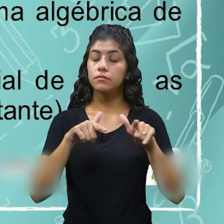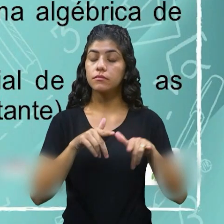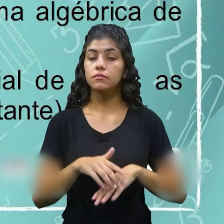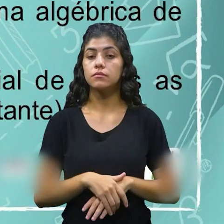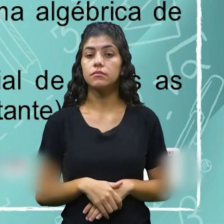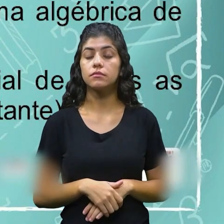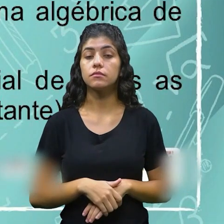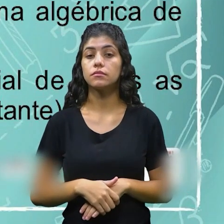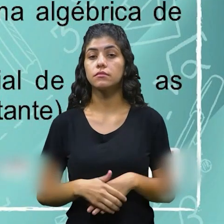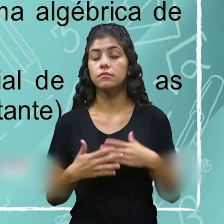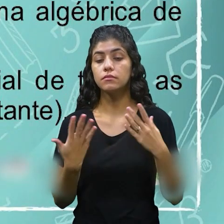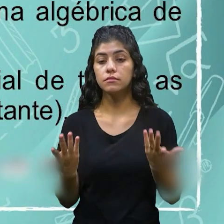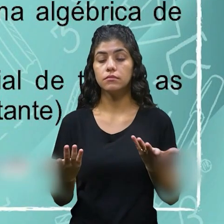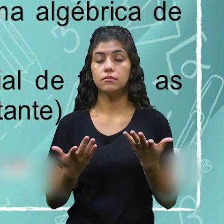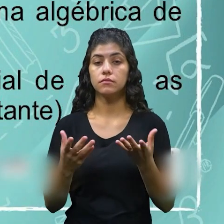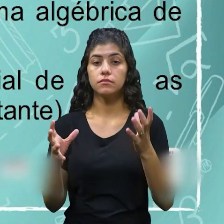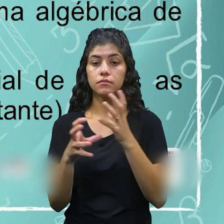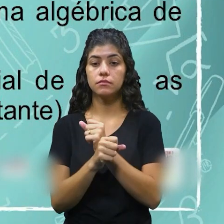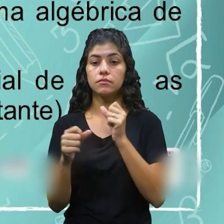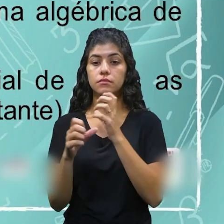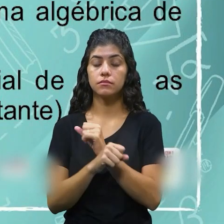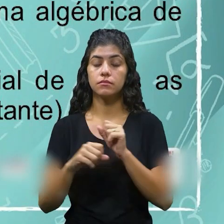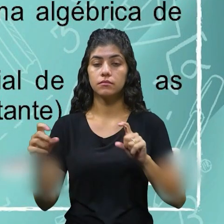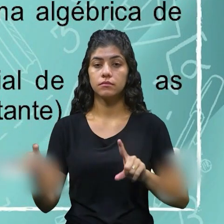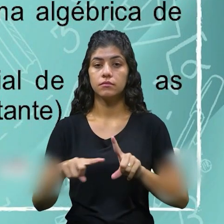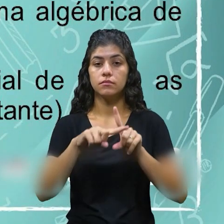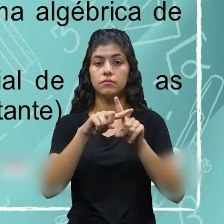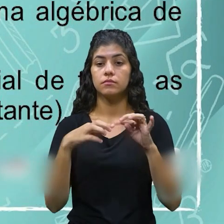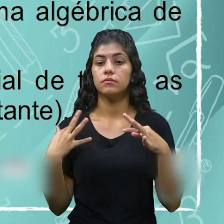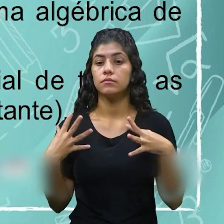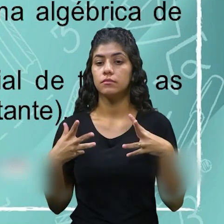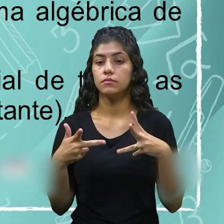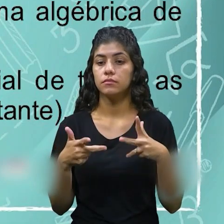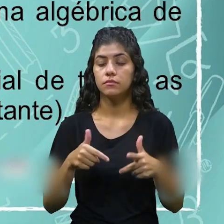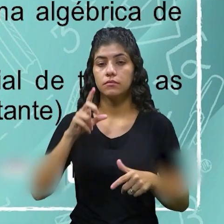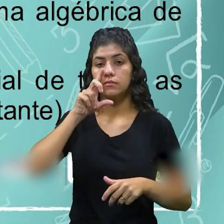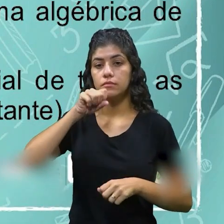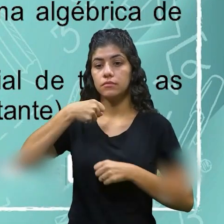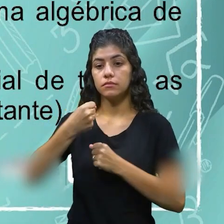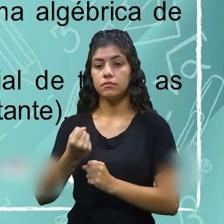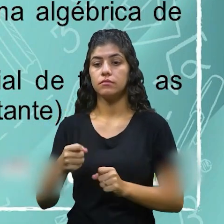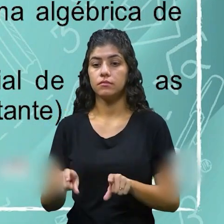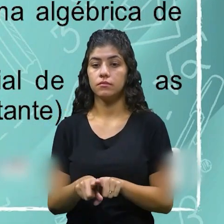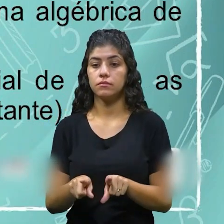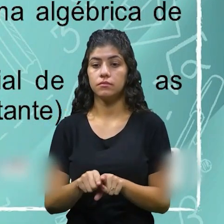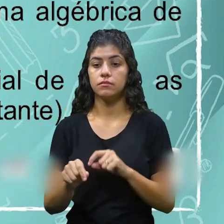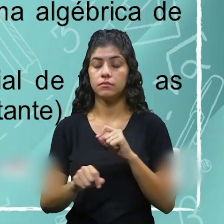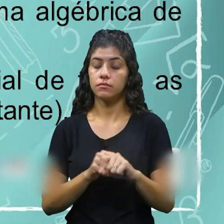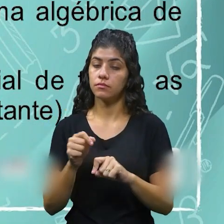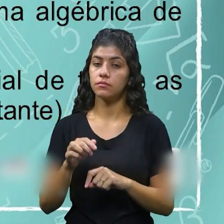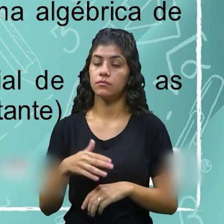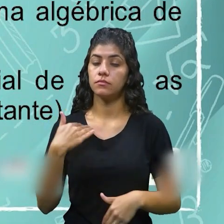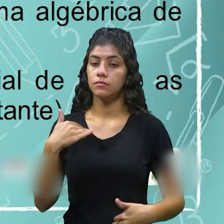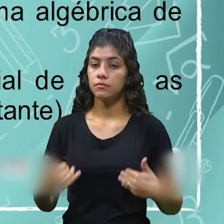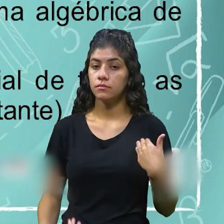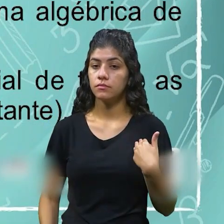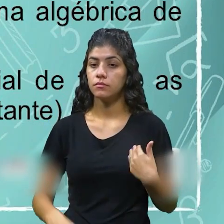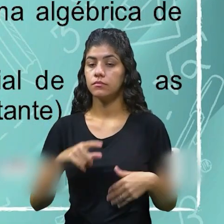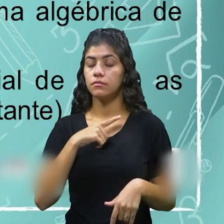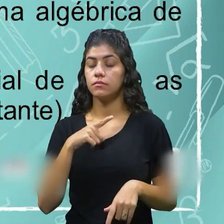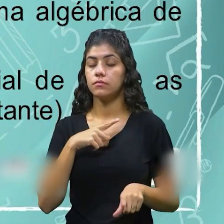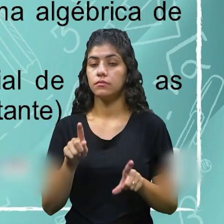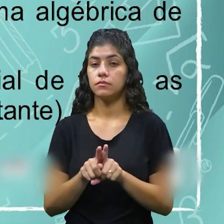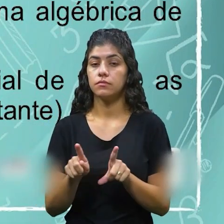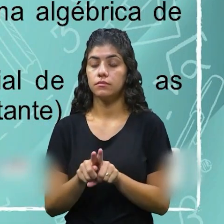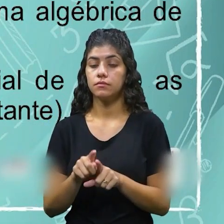trabalho. Alternativamente pode-se calcular a soma vetorial de todas as forças que atuam sobre o corpo. E aí você vai ter o que?